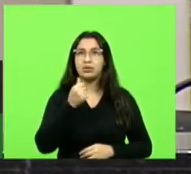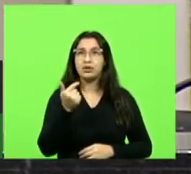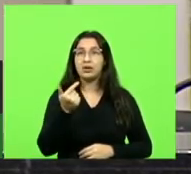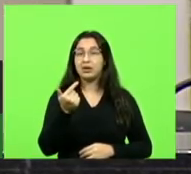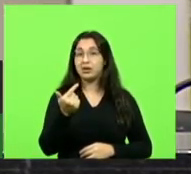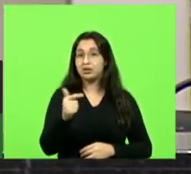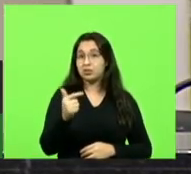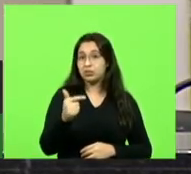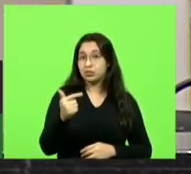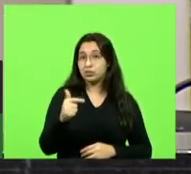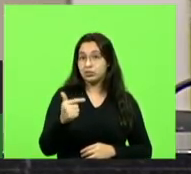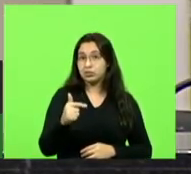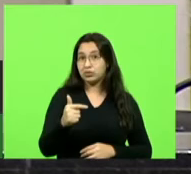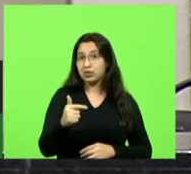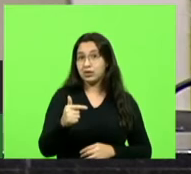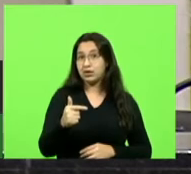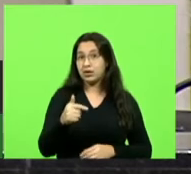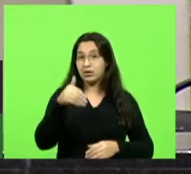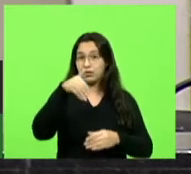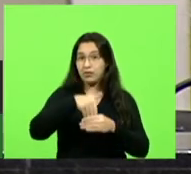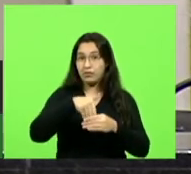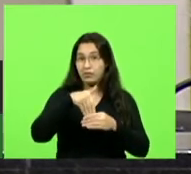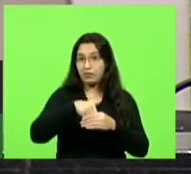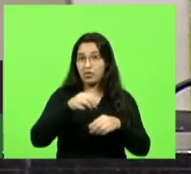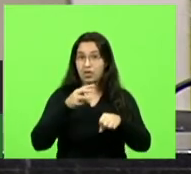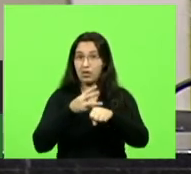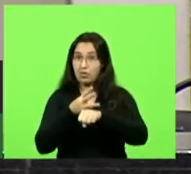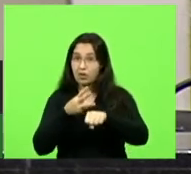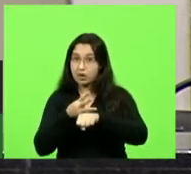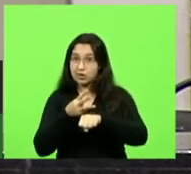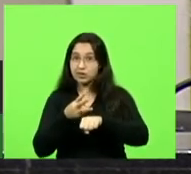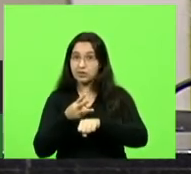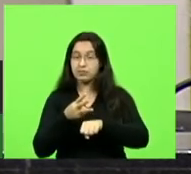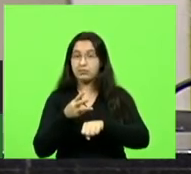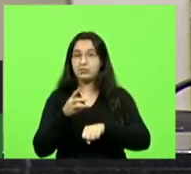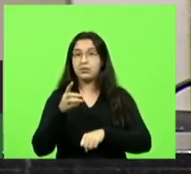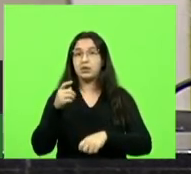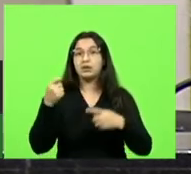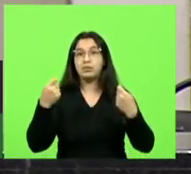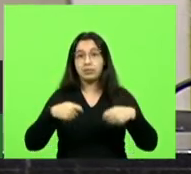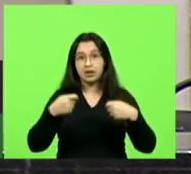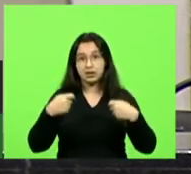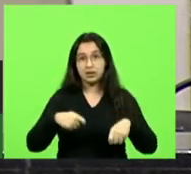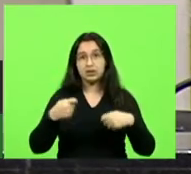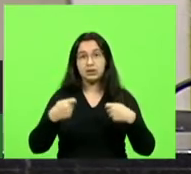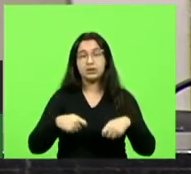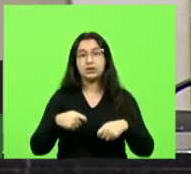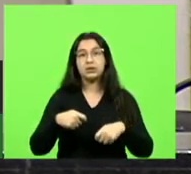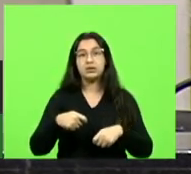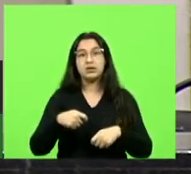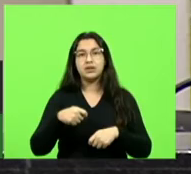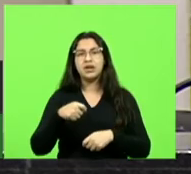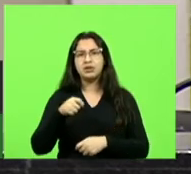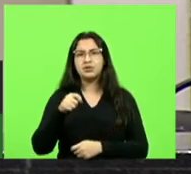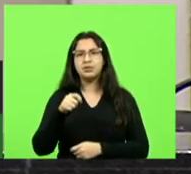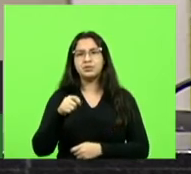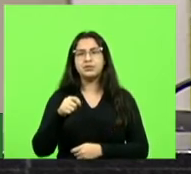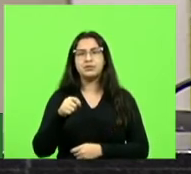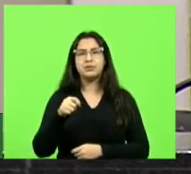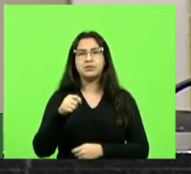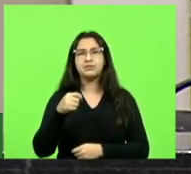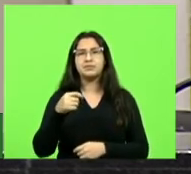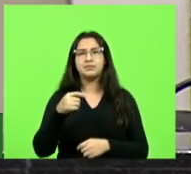por WhatsApp. Ou é pelo sistema Zoom ou é presencial. Ainda para discutir a matéria, com a palavra, o deputado Jair Mioto.